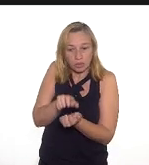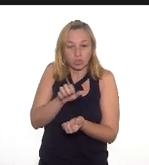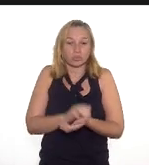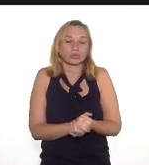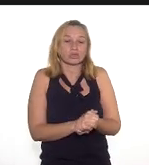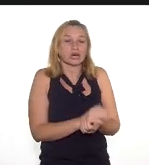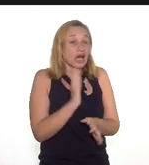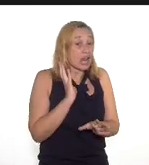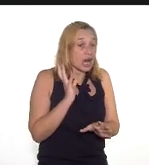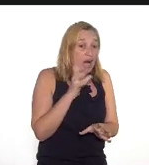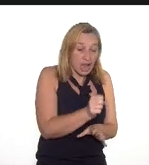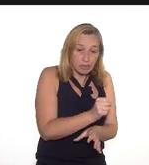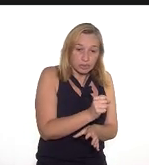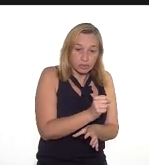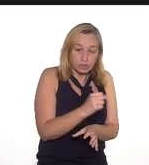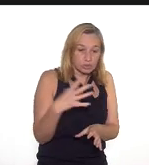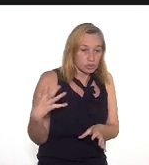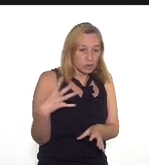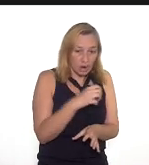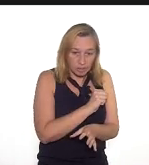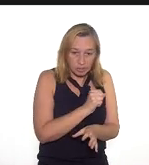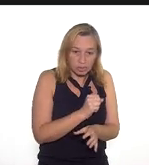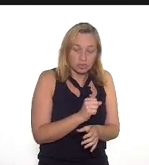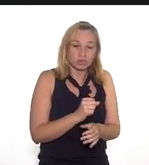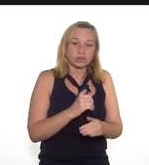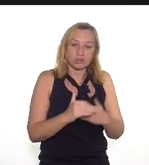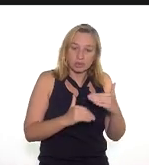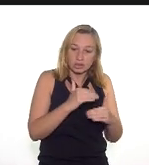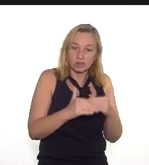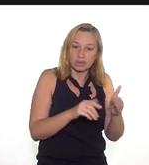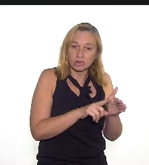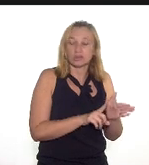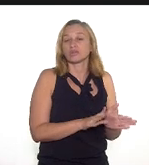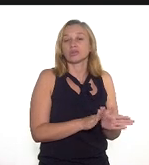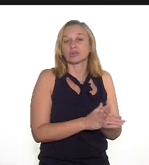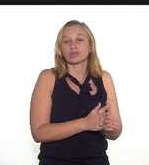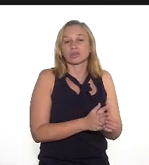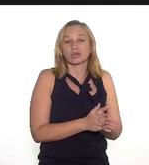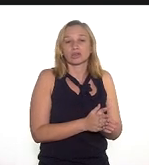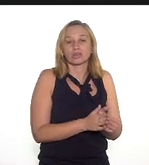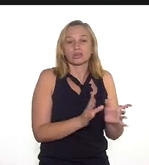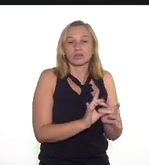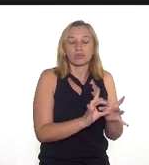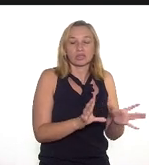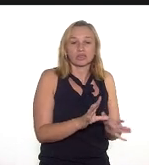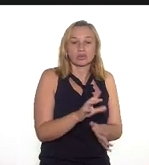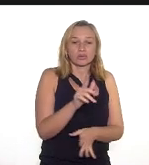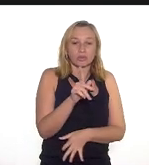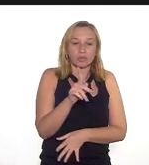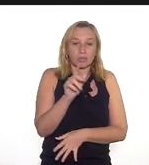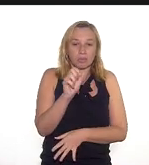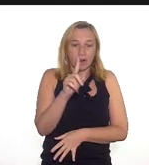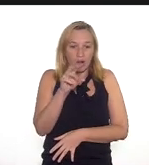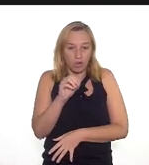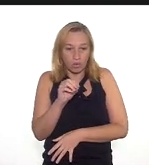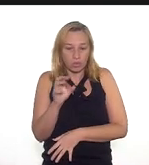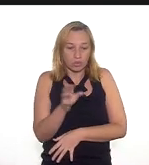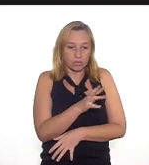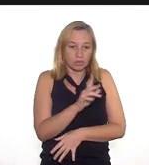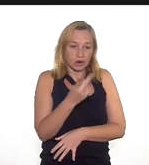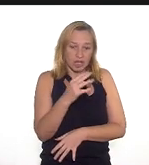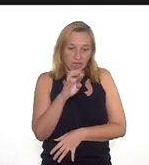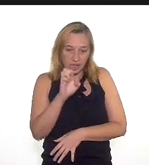imediatamente nós formamos um processo, né, até com o aval do Paulo Henrique, que eu acho que nem era da PG 18